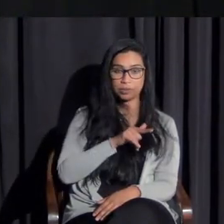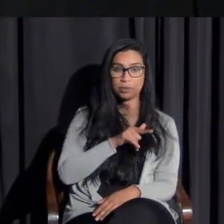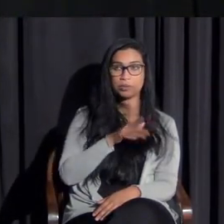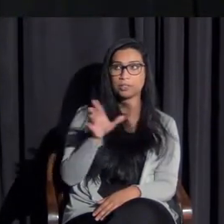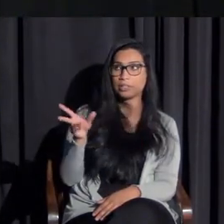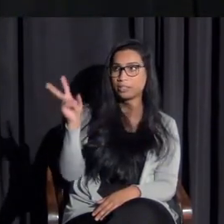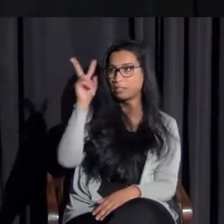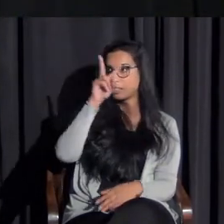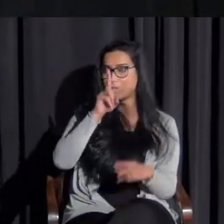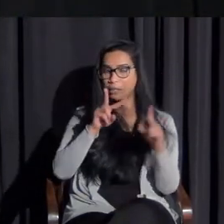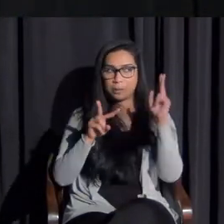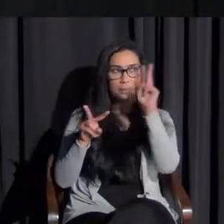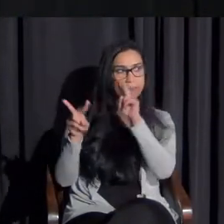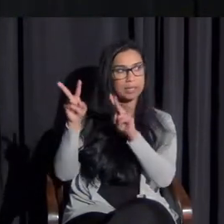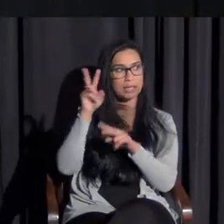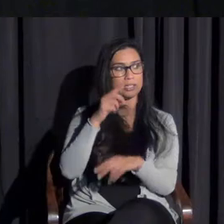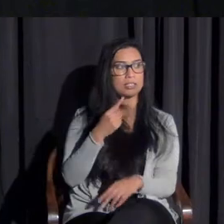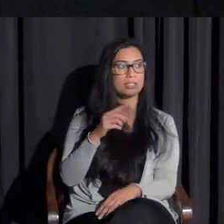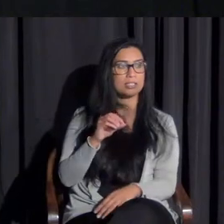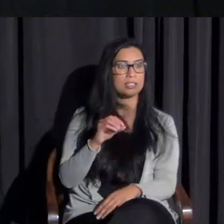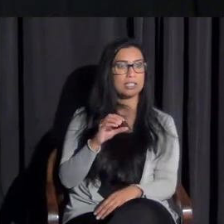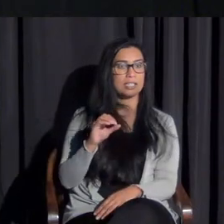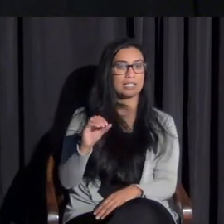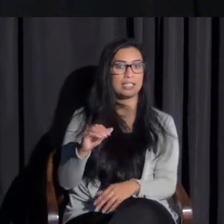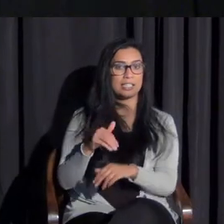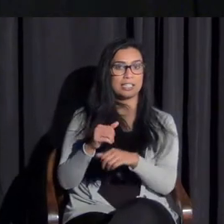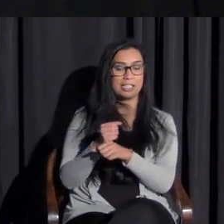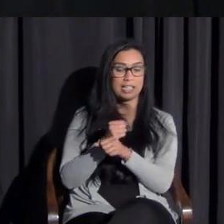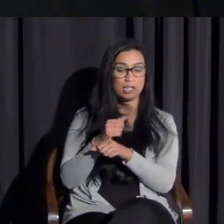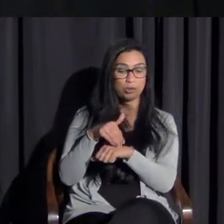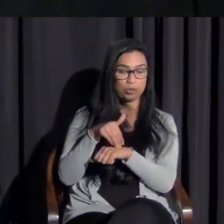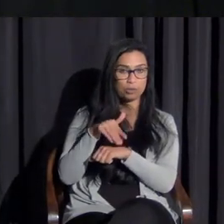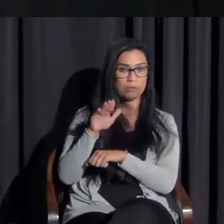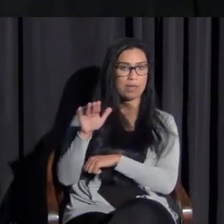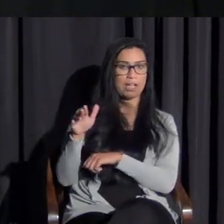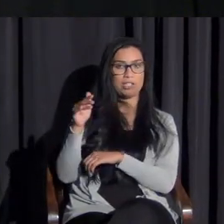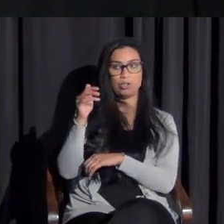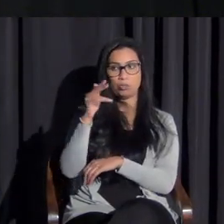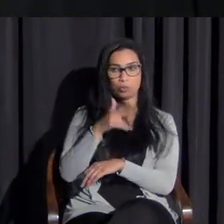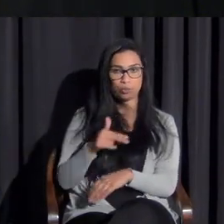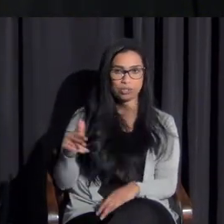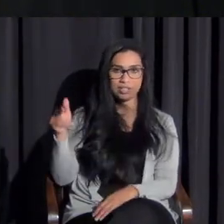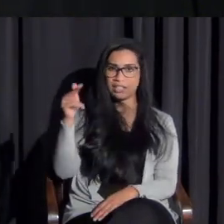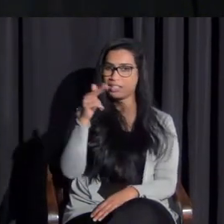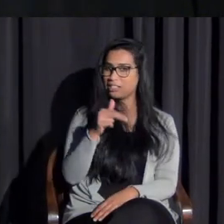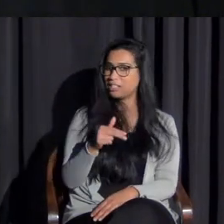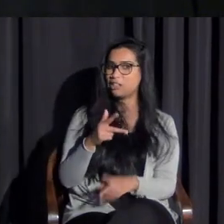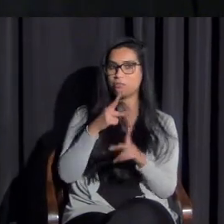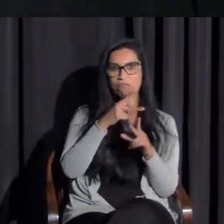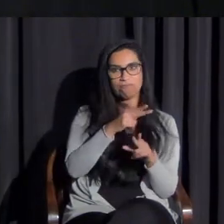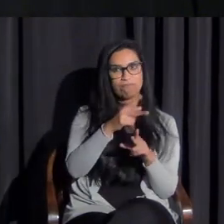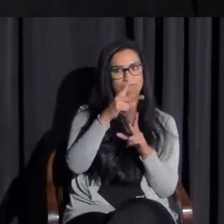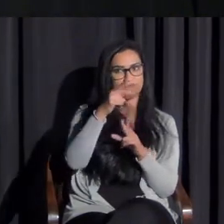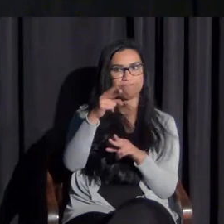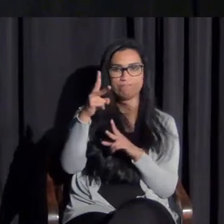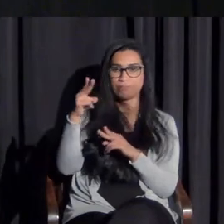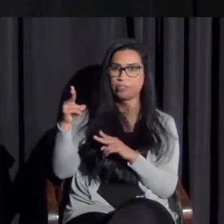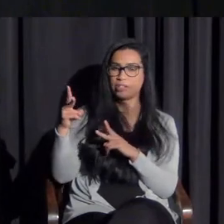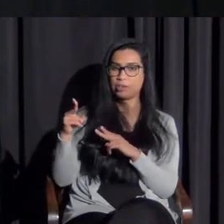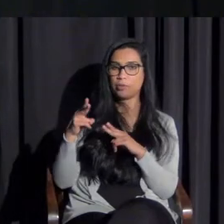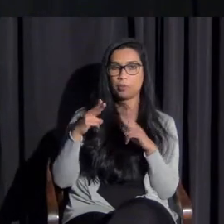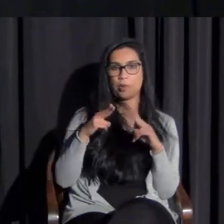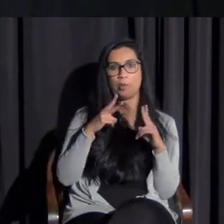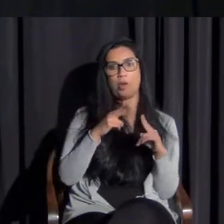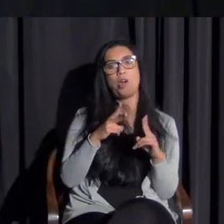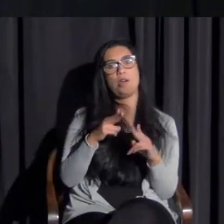tem mais de 100 anos os mesmos desenhos que nós fazemos. E aí, por quê? Né? E aí